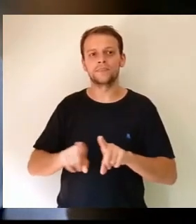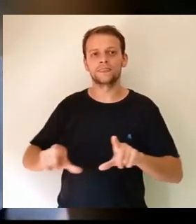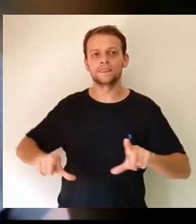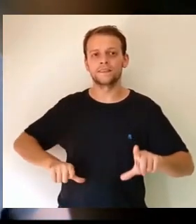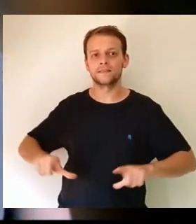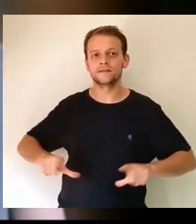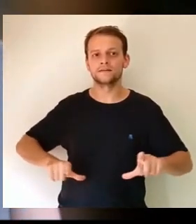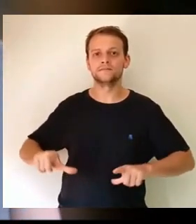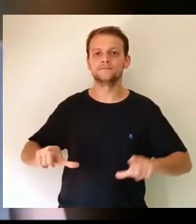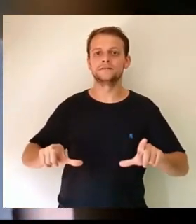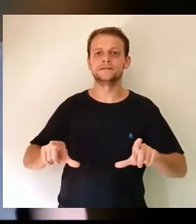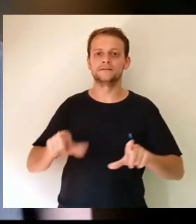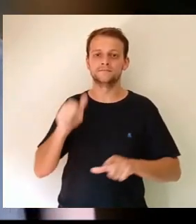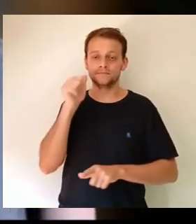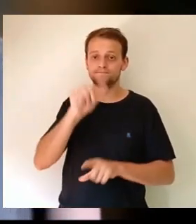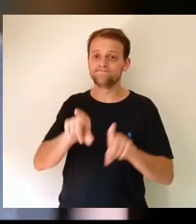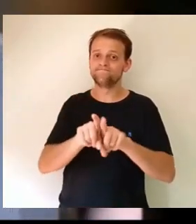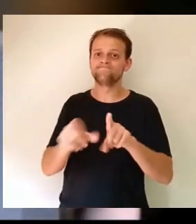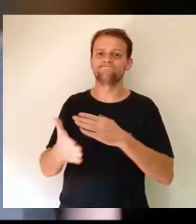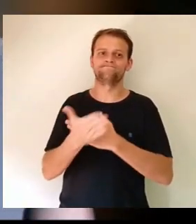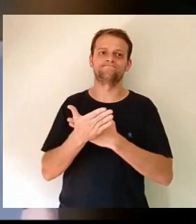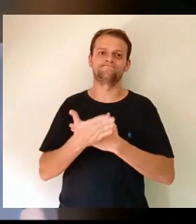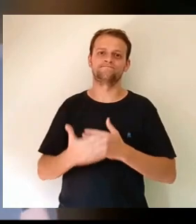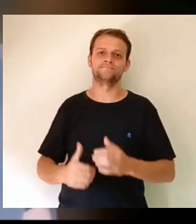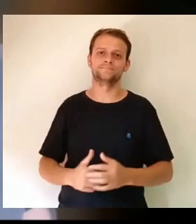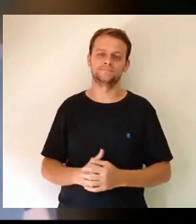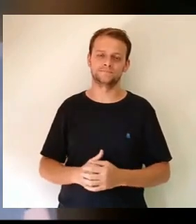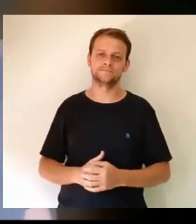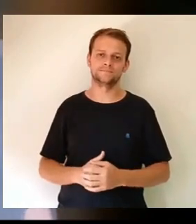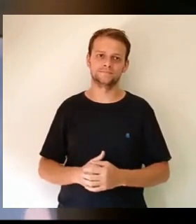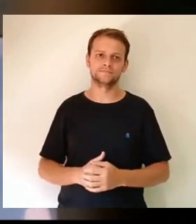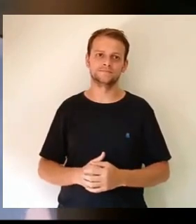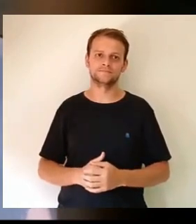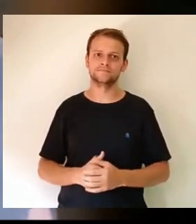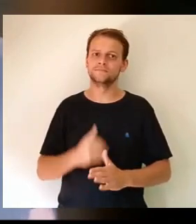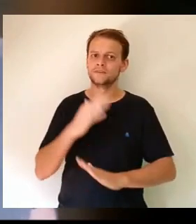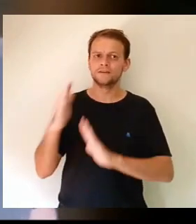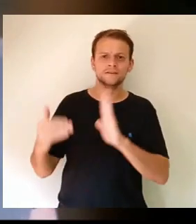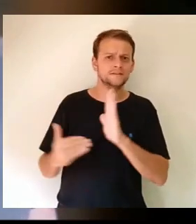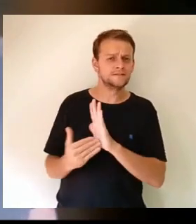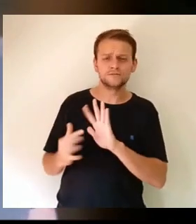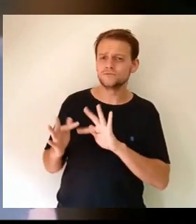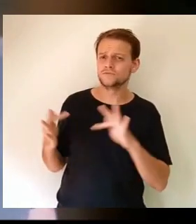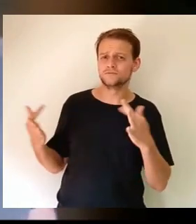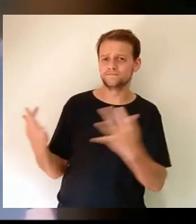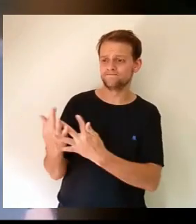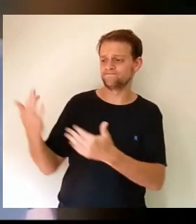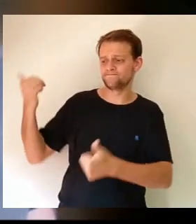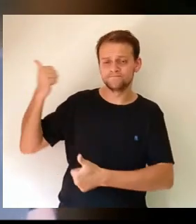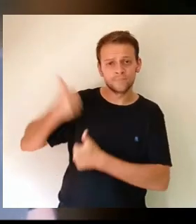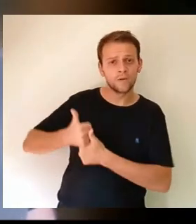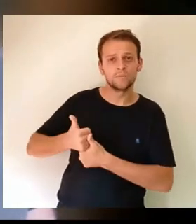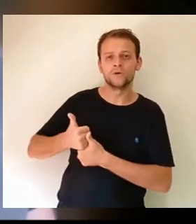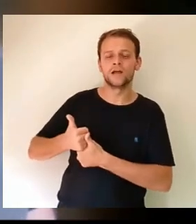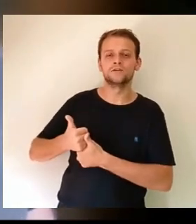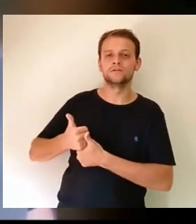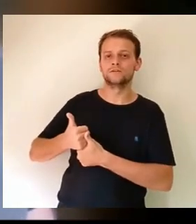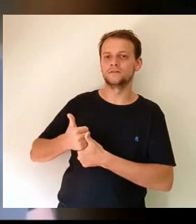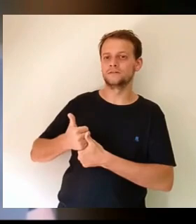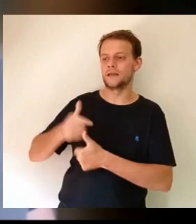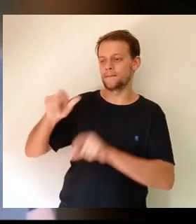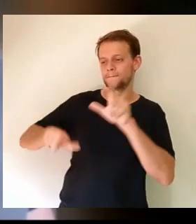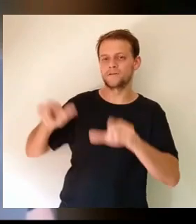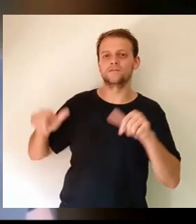E a minha prima, Suzane Sissac, também tem ajudado bastante. E todos